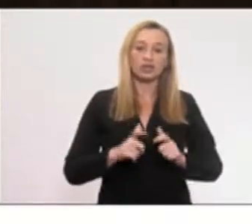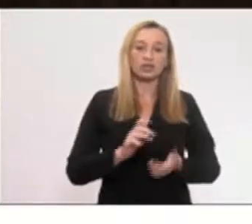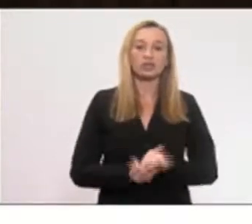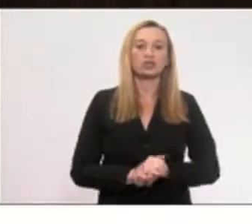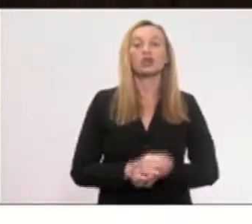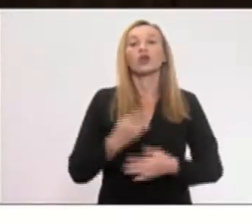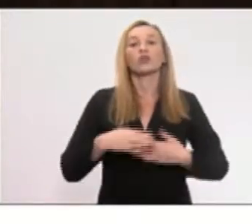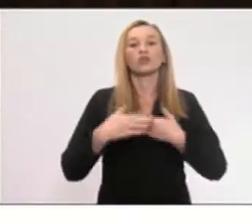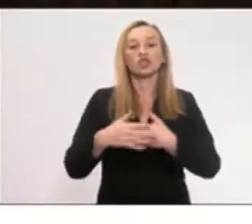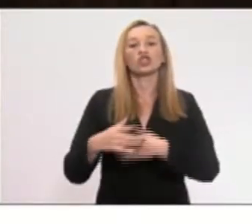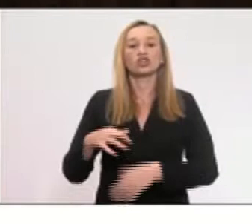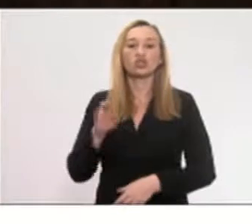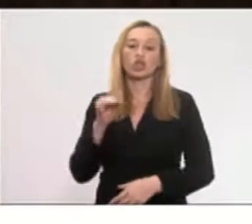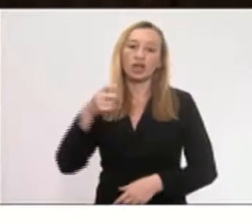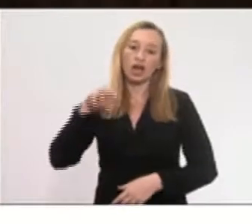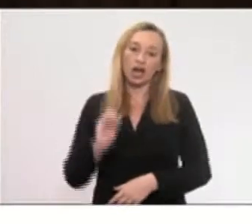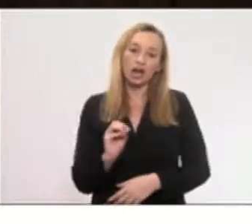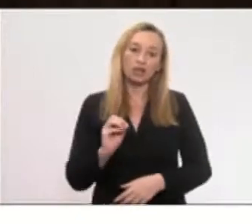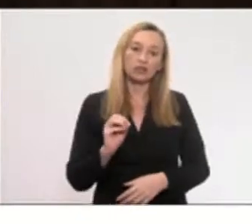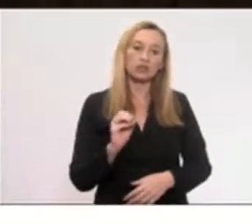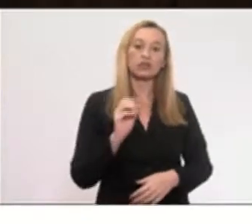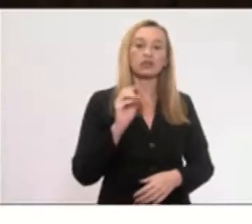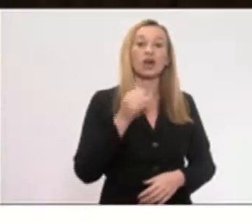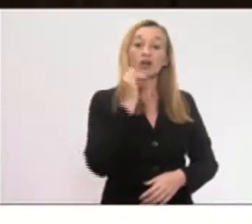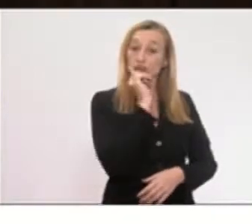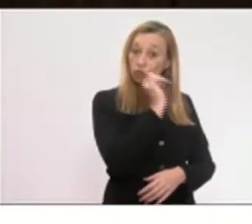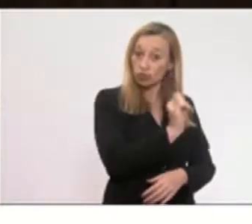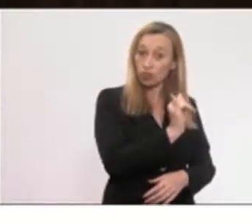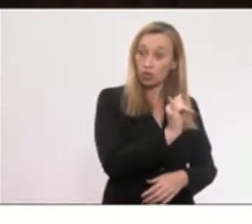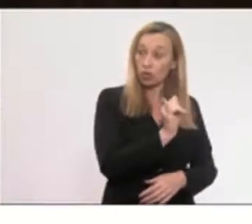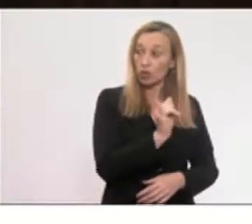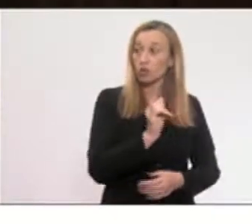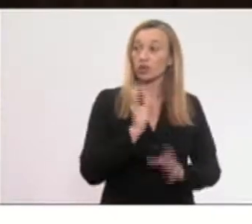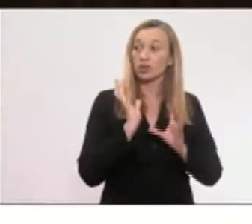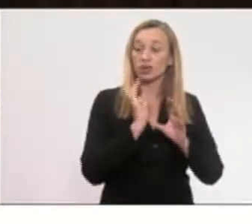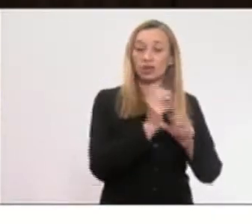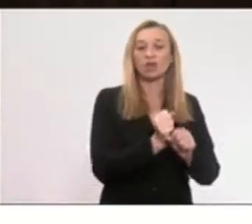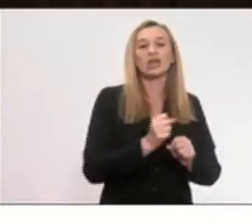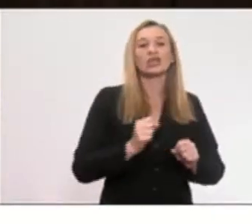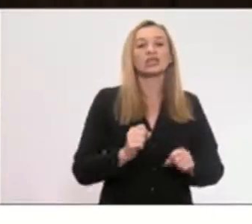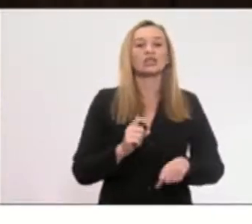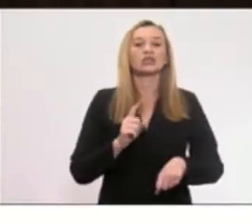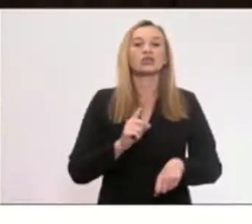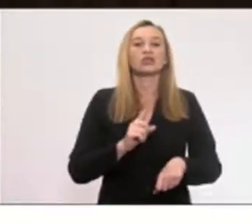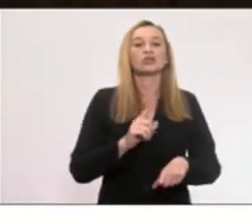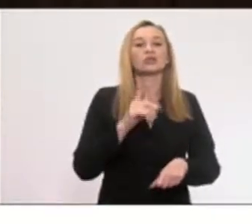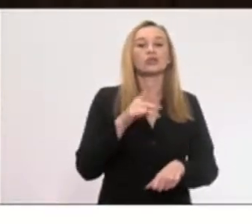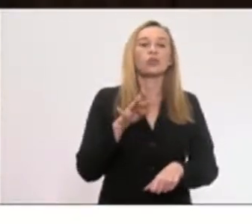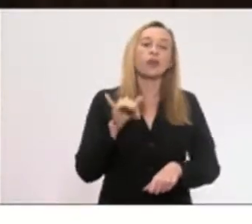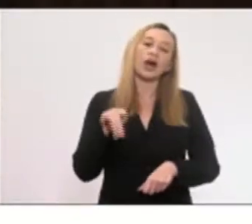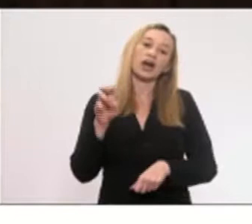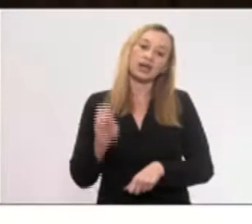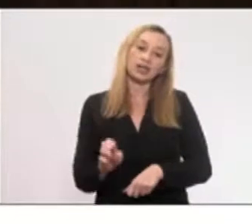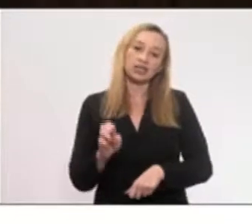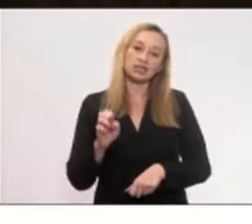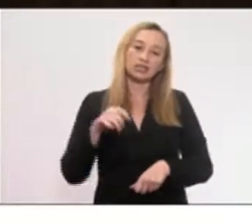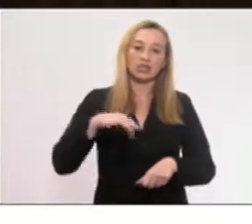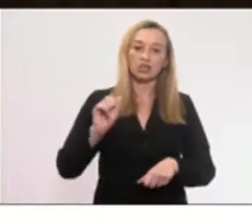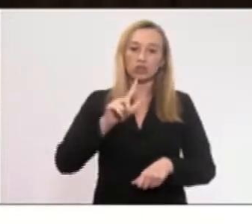ministro Ricardo Salles anunciou essa revisão desde o Parque Nacional do Itatiaia, criado